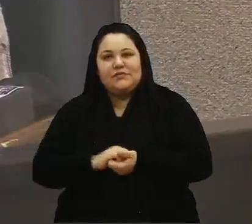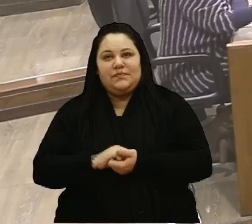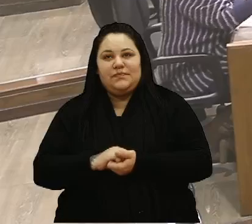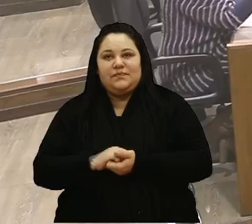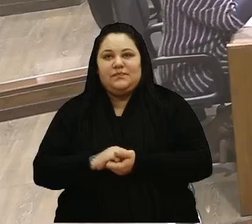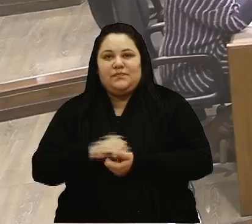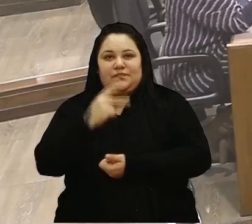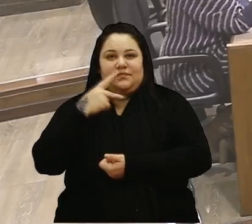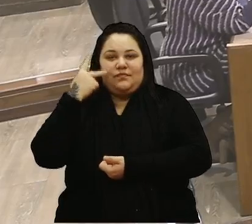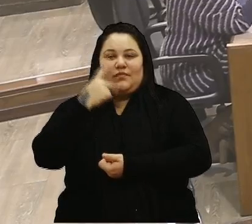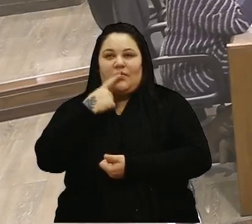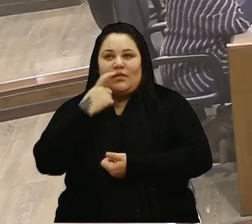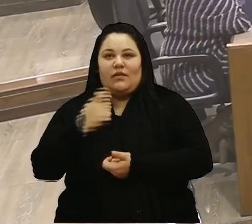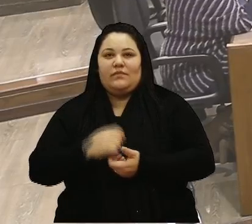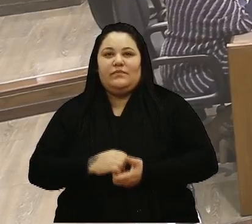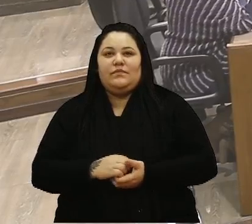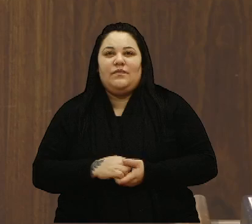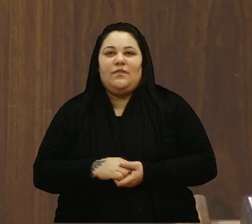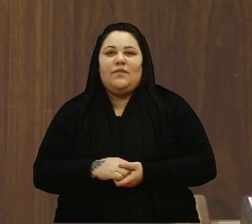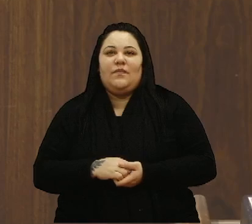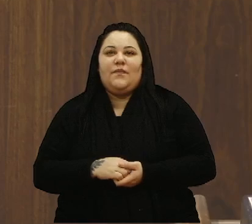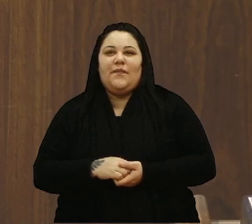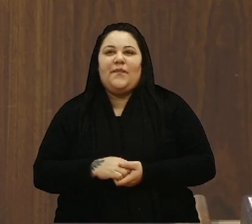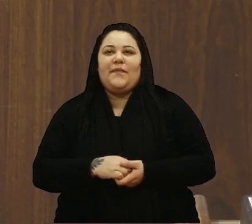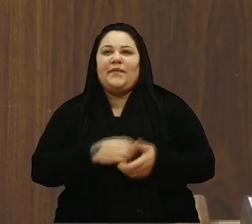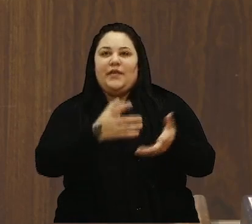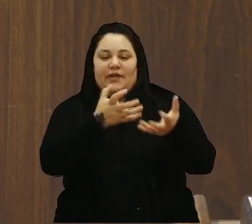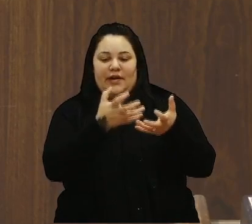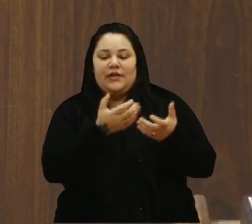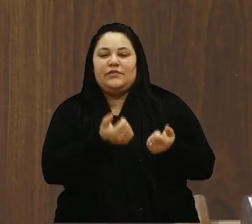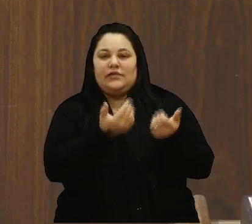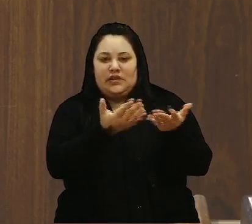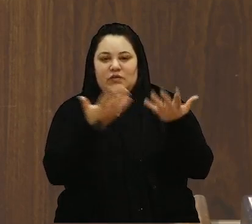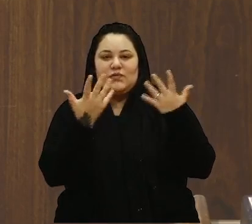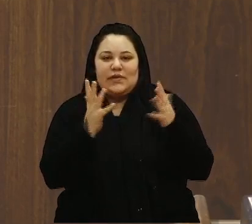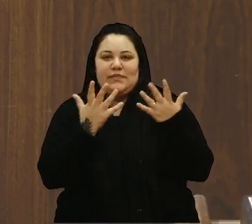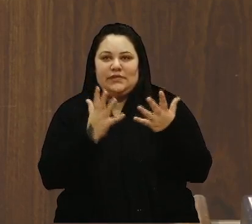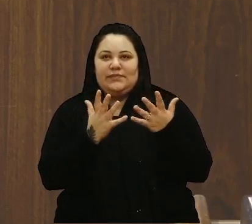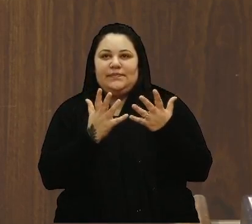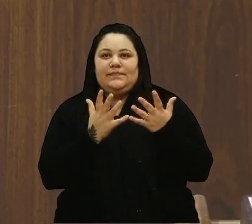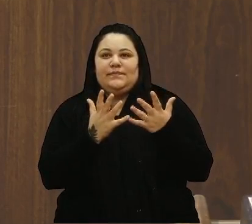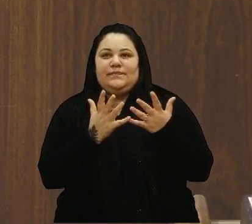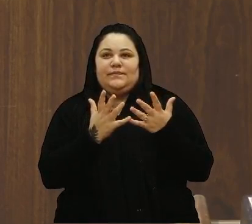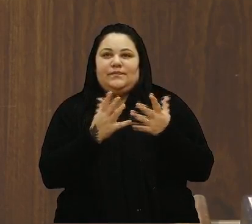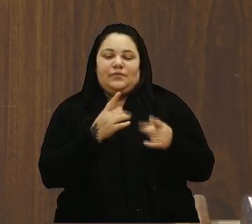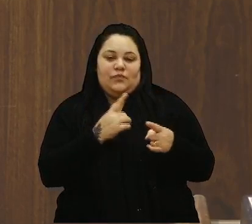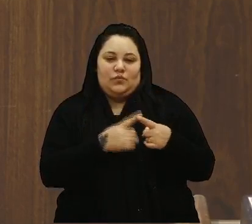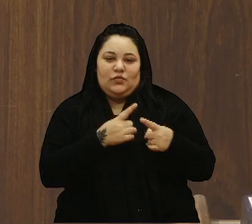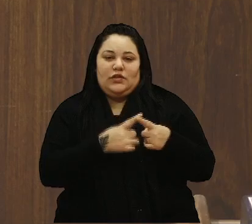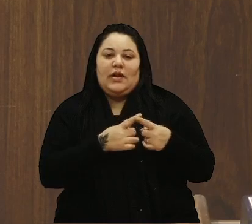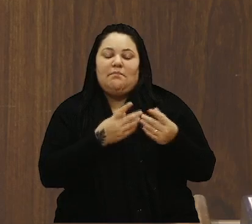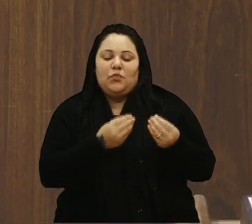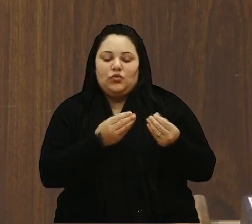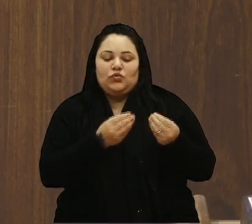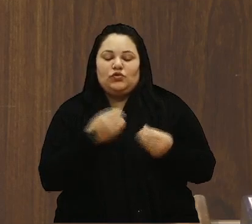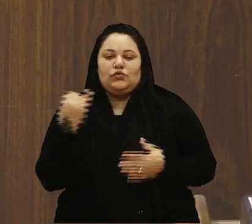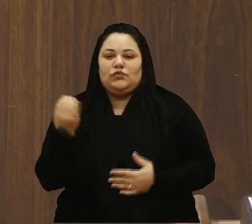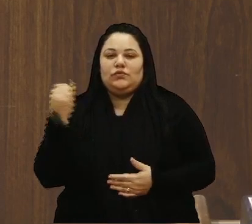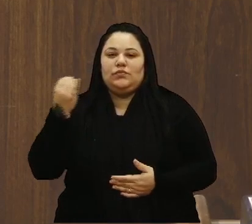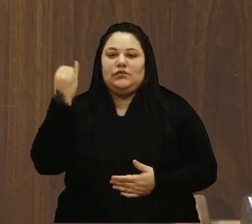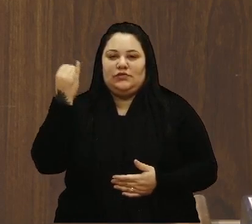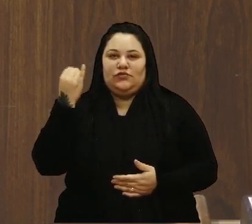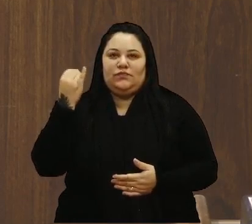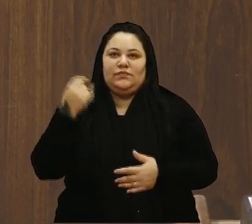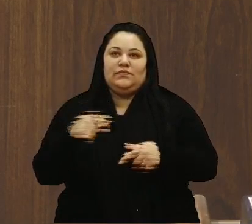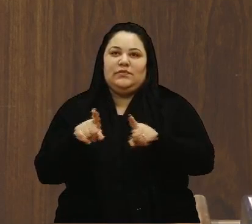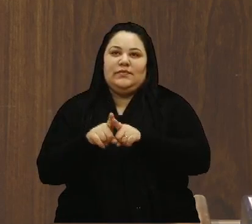Rose. Não, eu só quero lhe dar os parabéns, porque isso é muito importante.